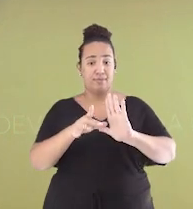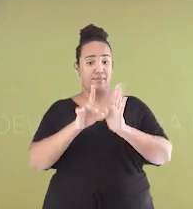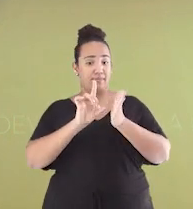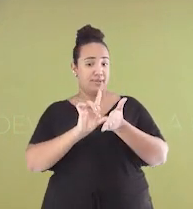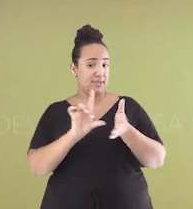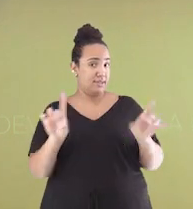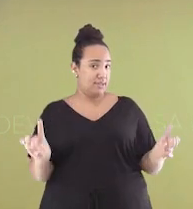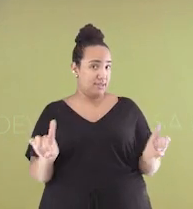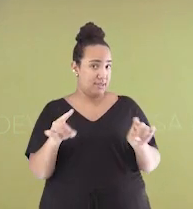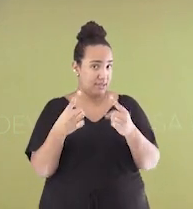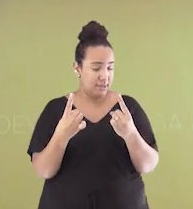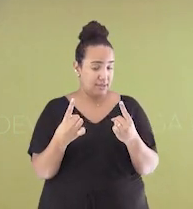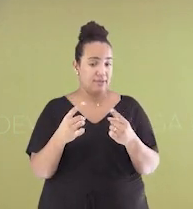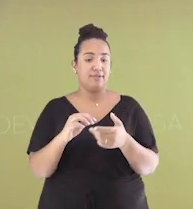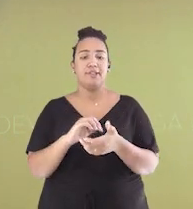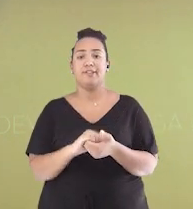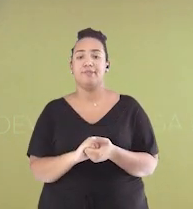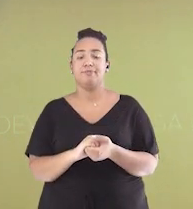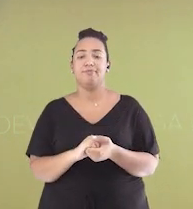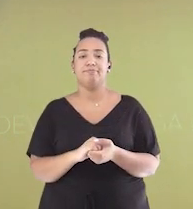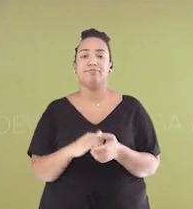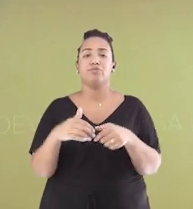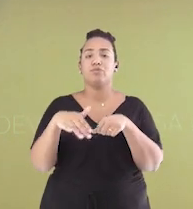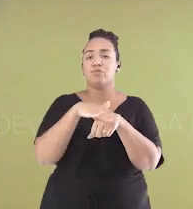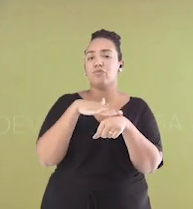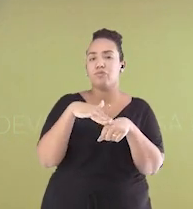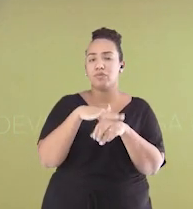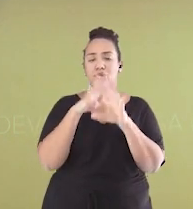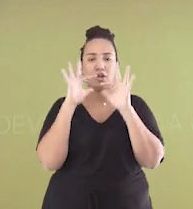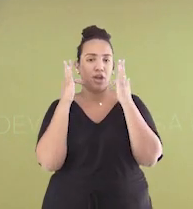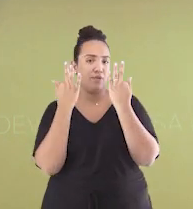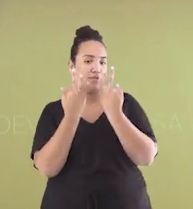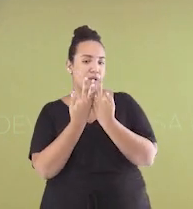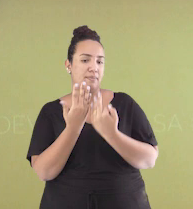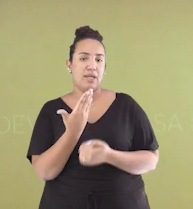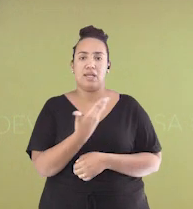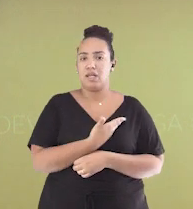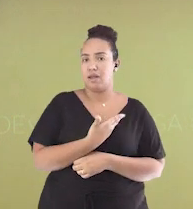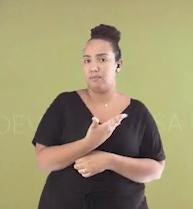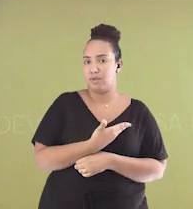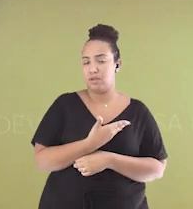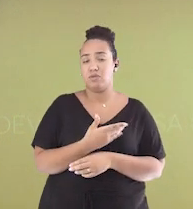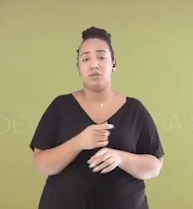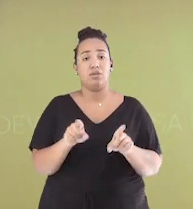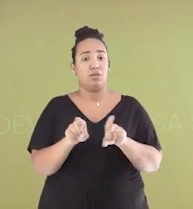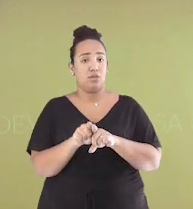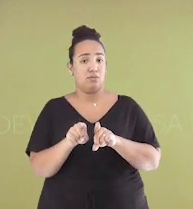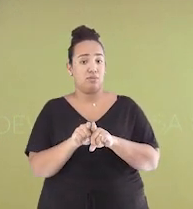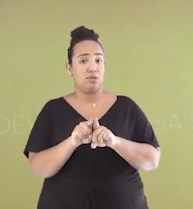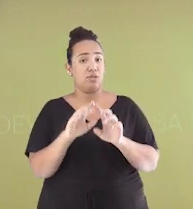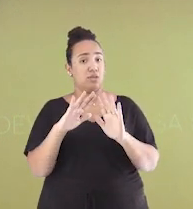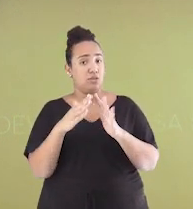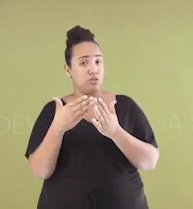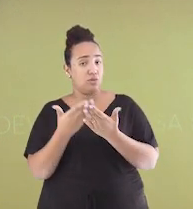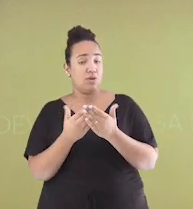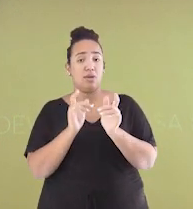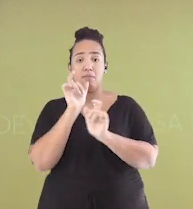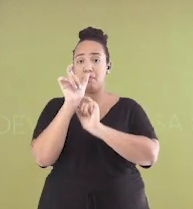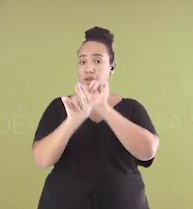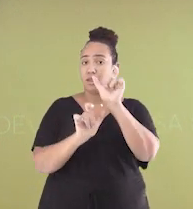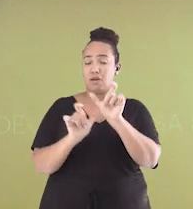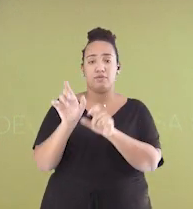vocês. Conversem com a família, os amigos e os colegas sobre palavras ou expressões que não usamos mais,